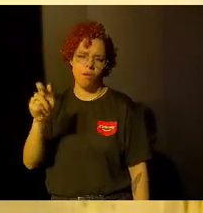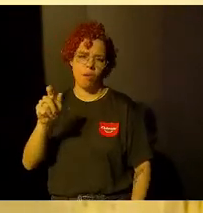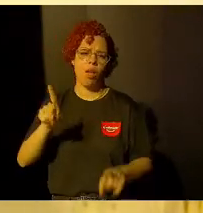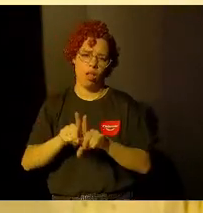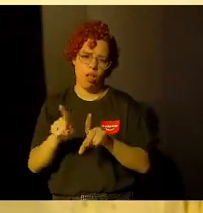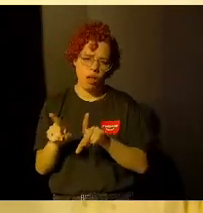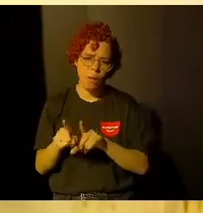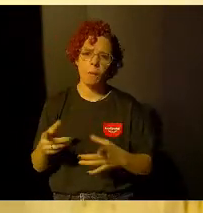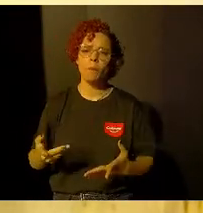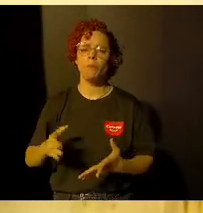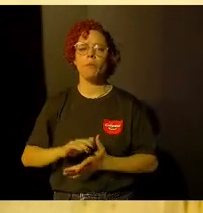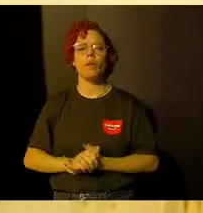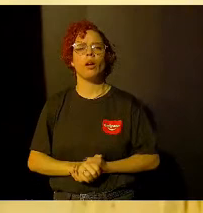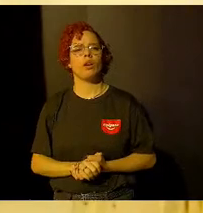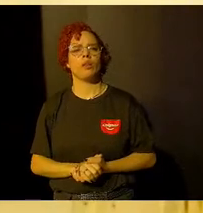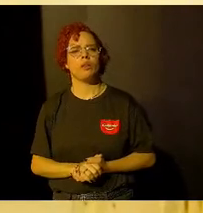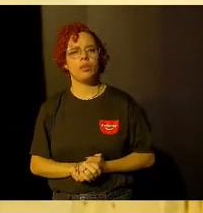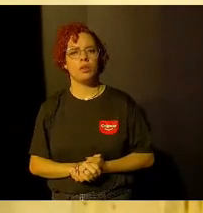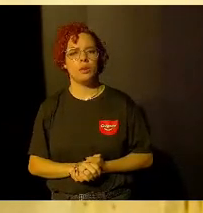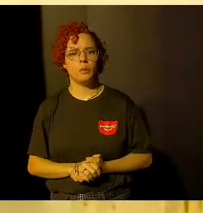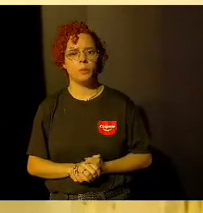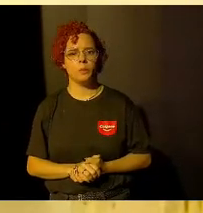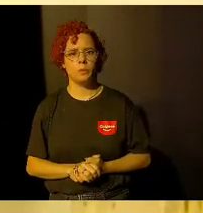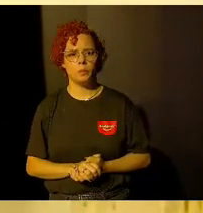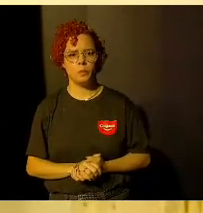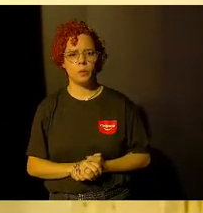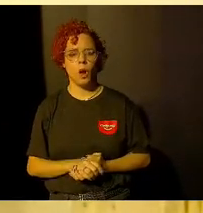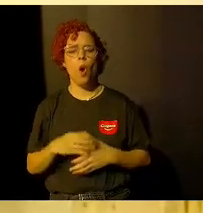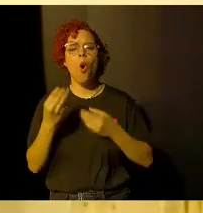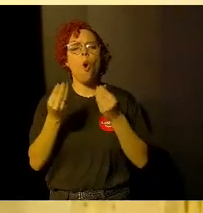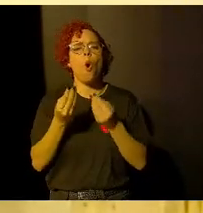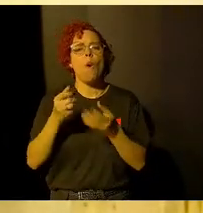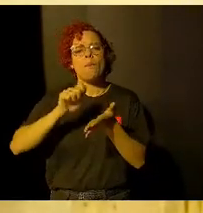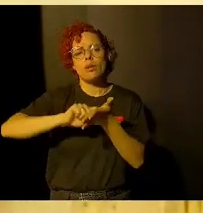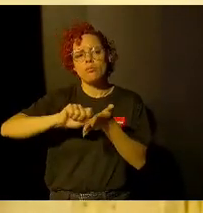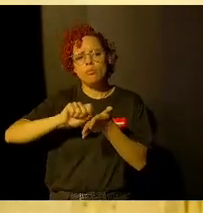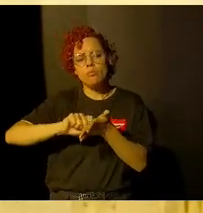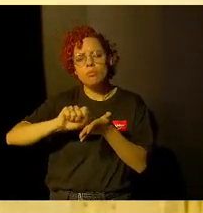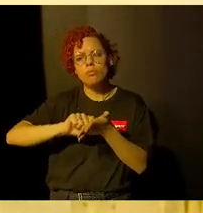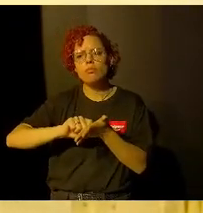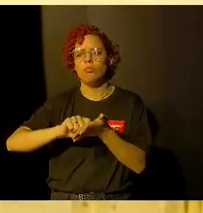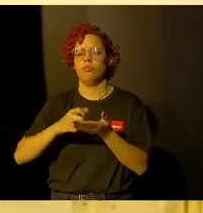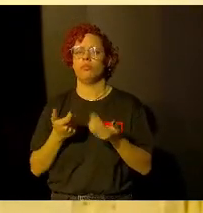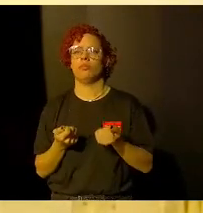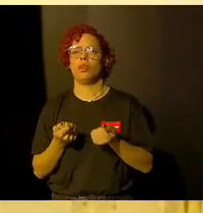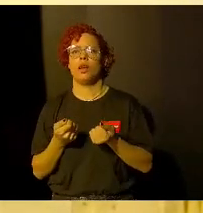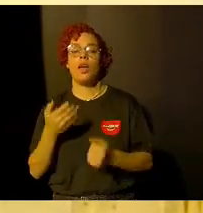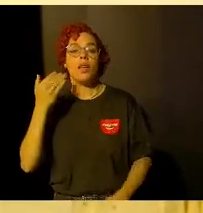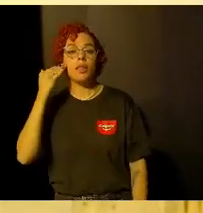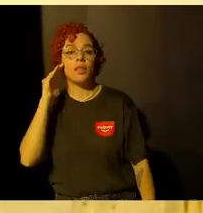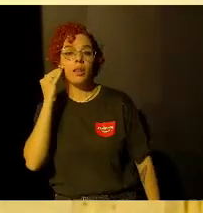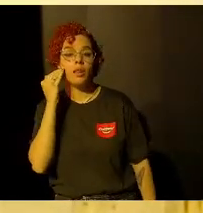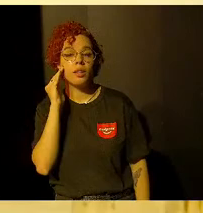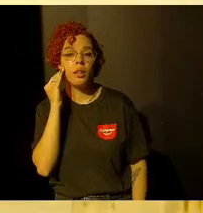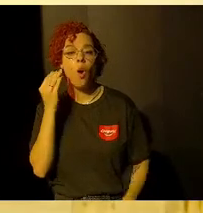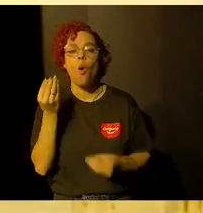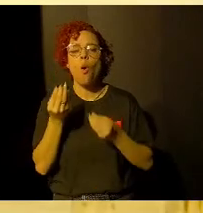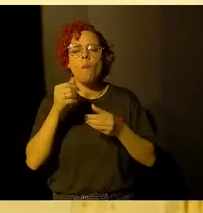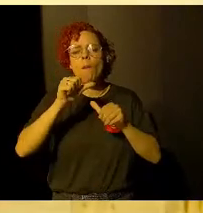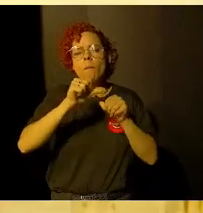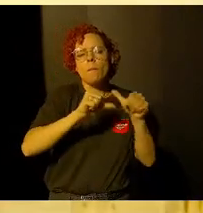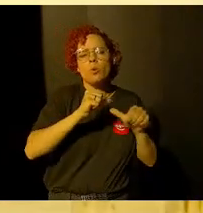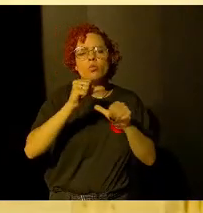investigações hã até de como escrever eh entender como abordar algumas algumas